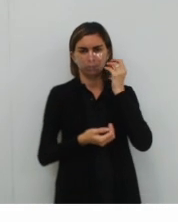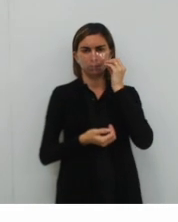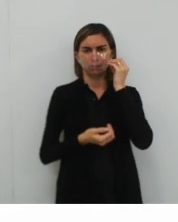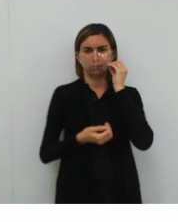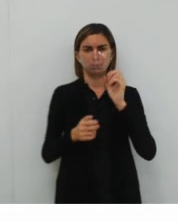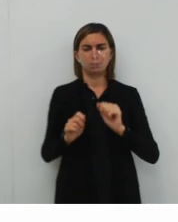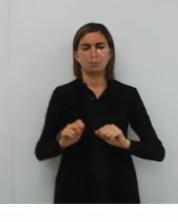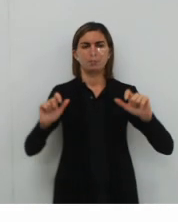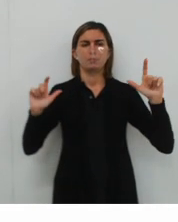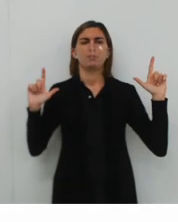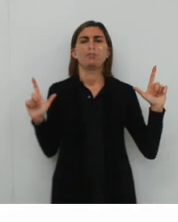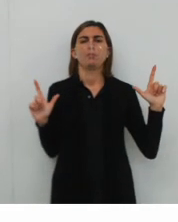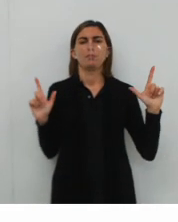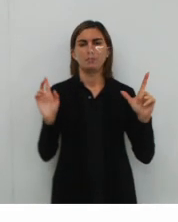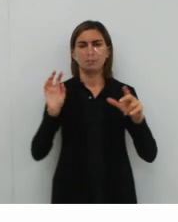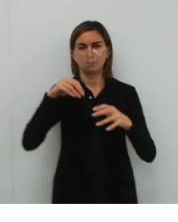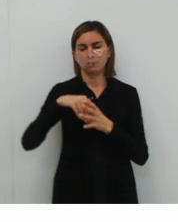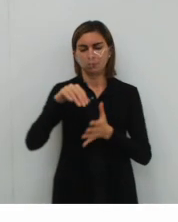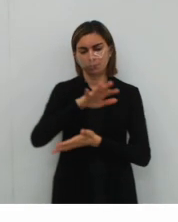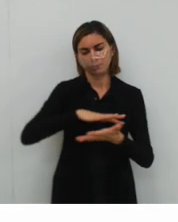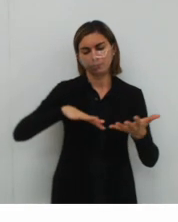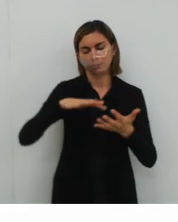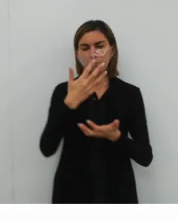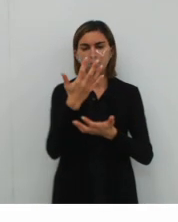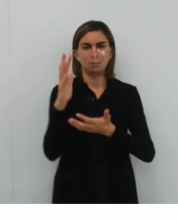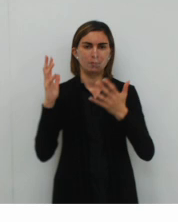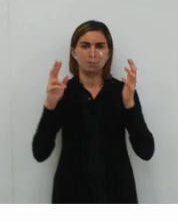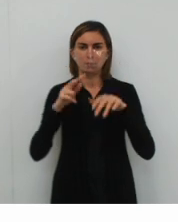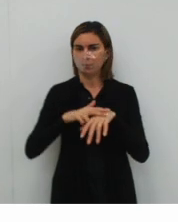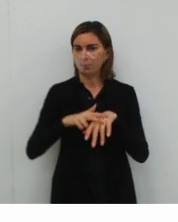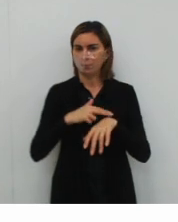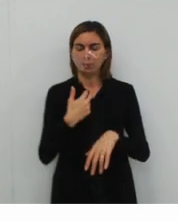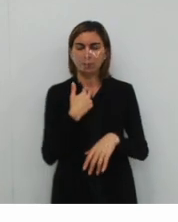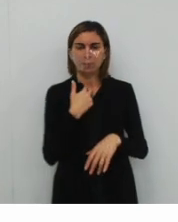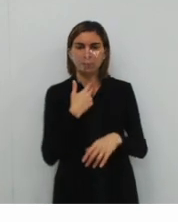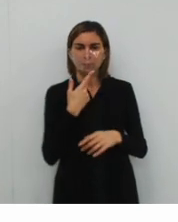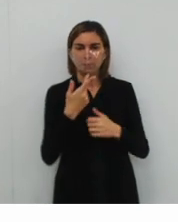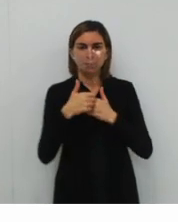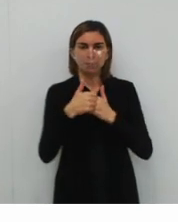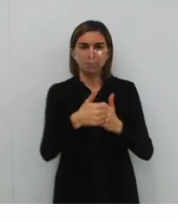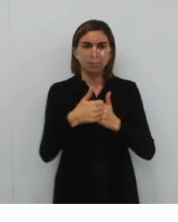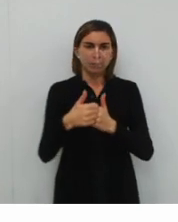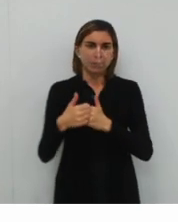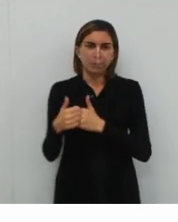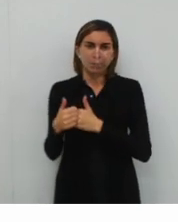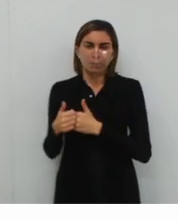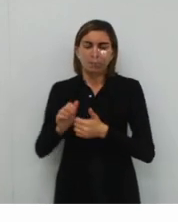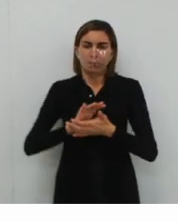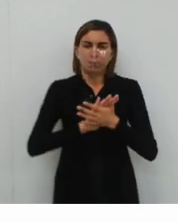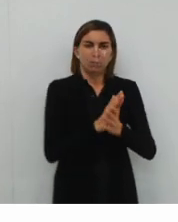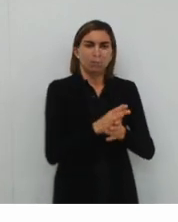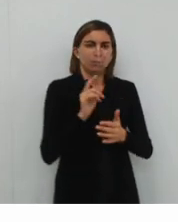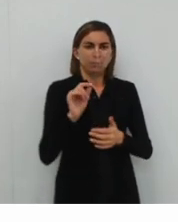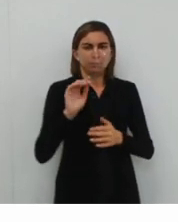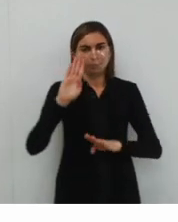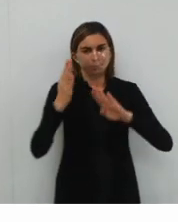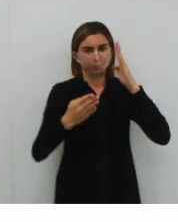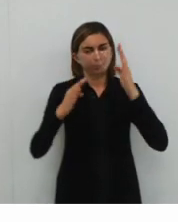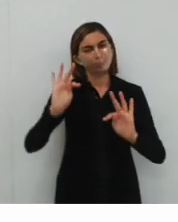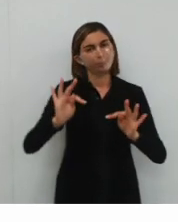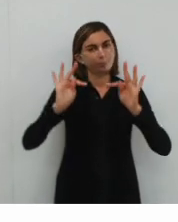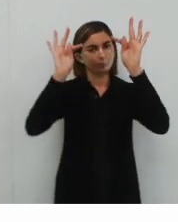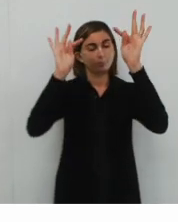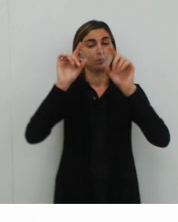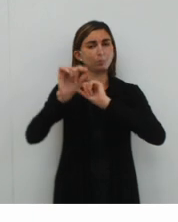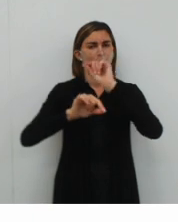no slide. Então, dentro da Revolução Verde, a gente não pode dizer um dos maiores segmentos, a gente não pode excluir, que é a biotecnologia.